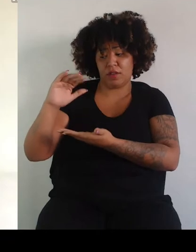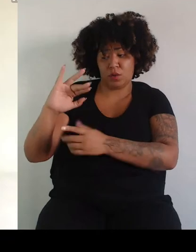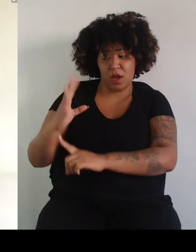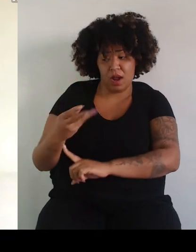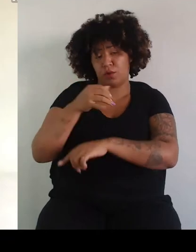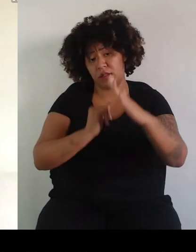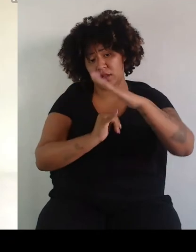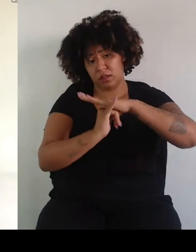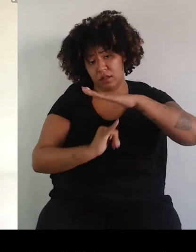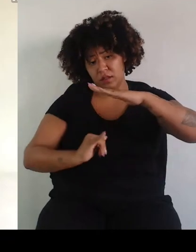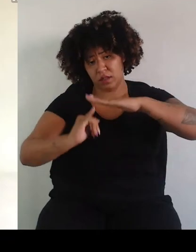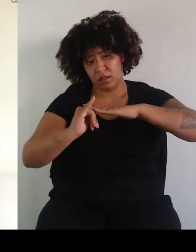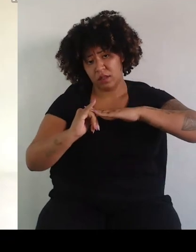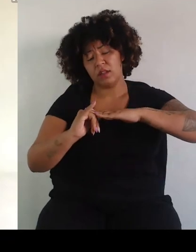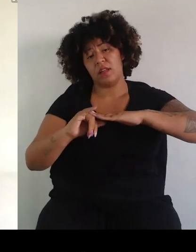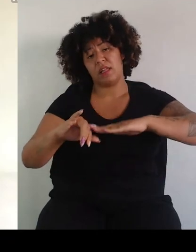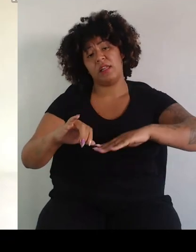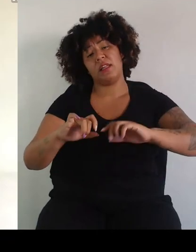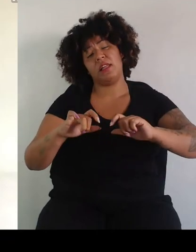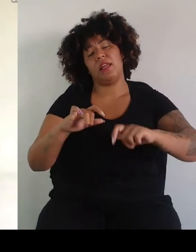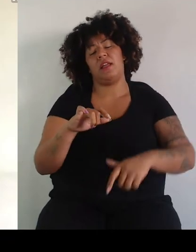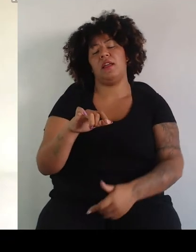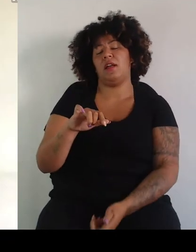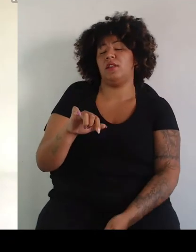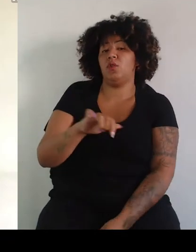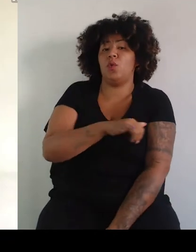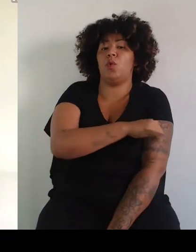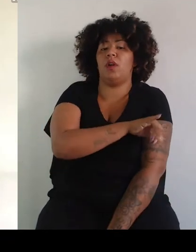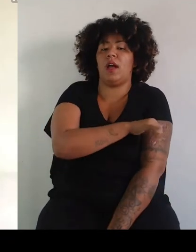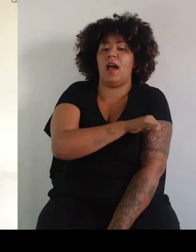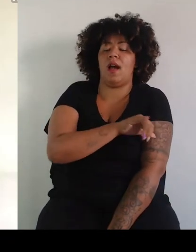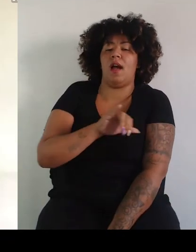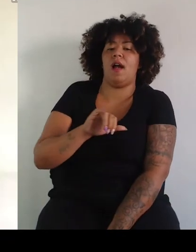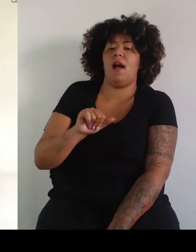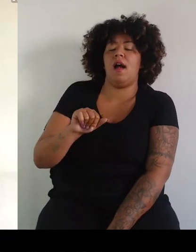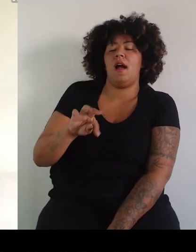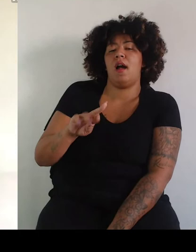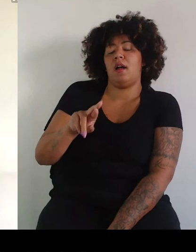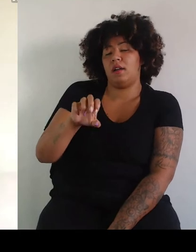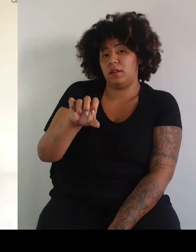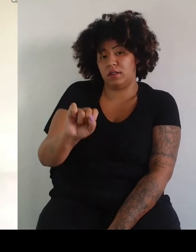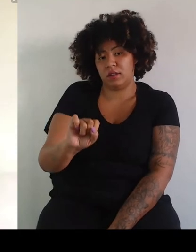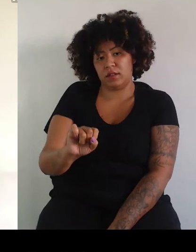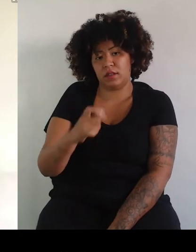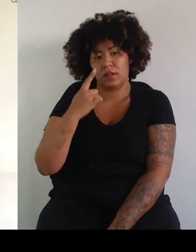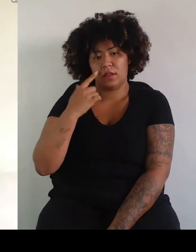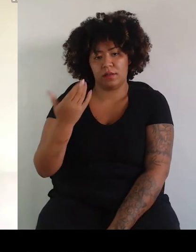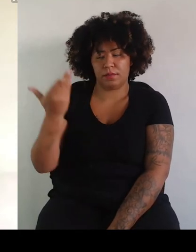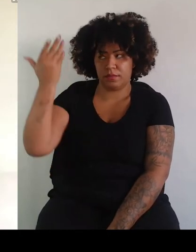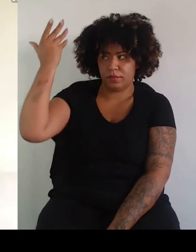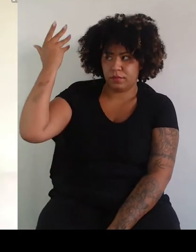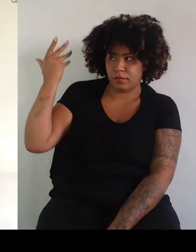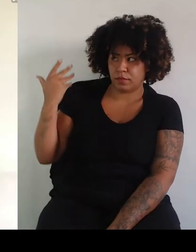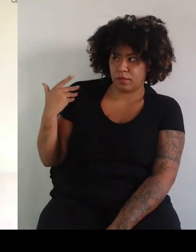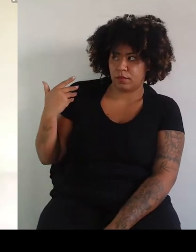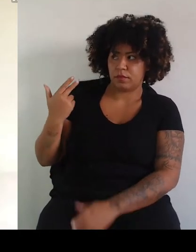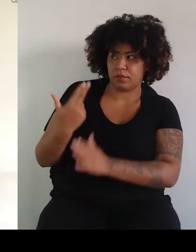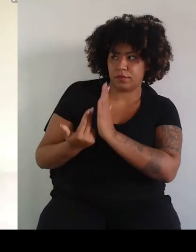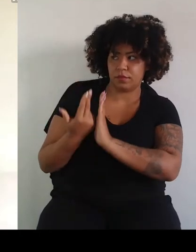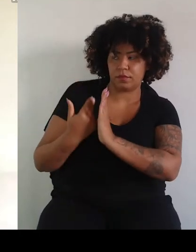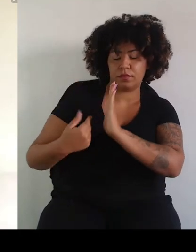inclusartes no Rio de Janeiro o que eu tenho atrás de mim é uma gravura do Dalton de Paula